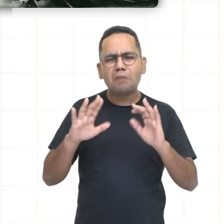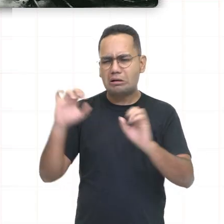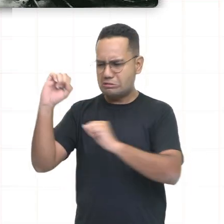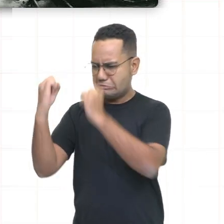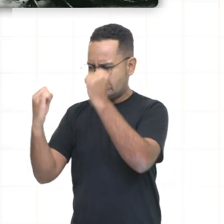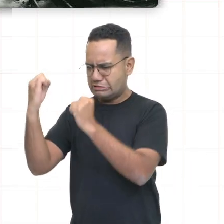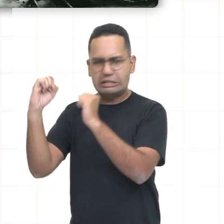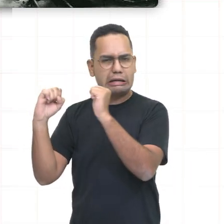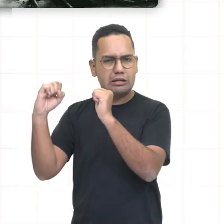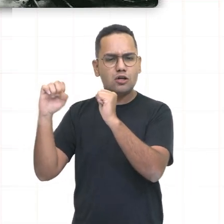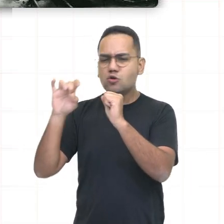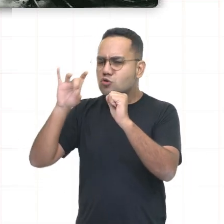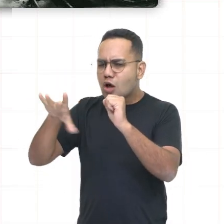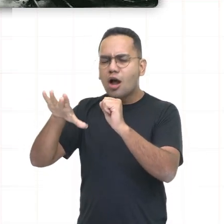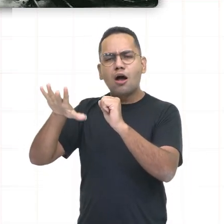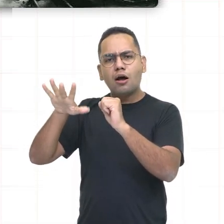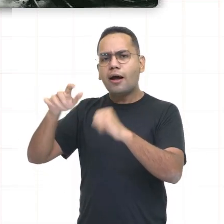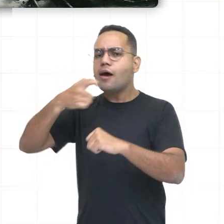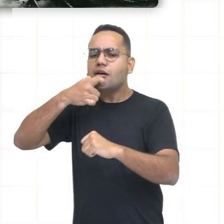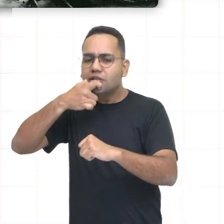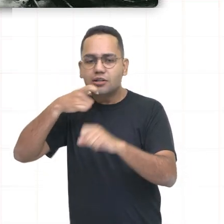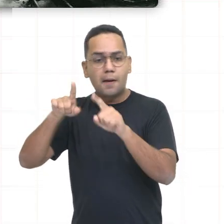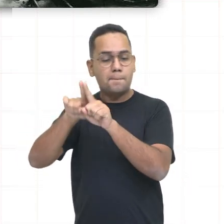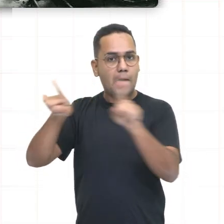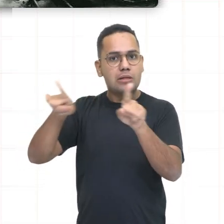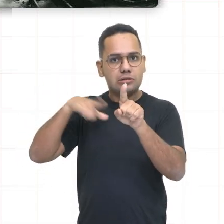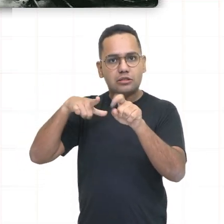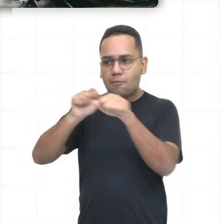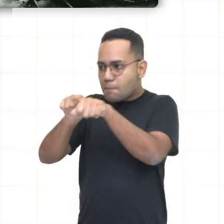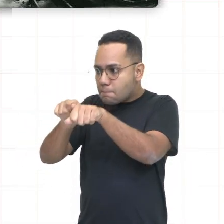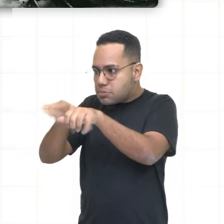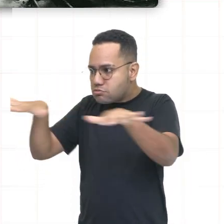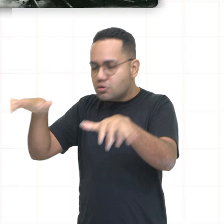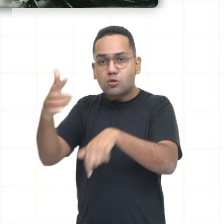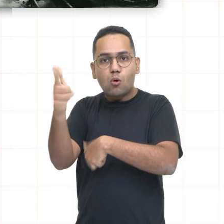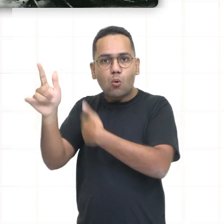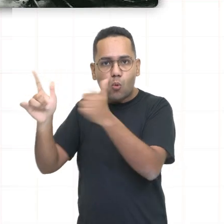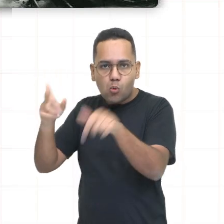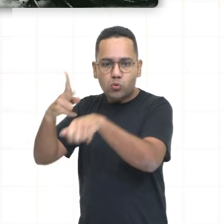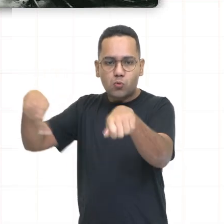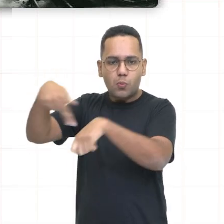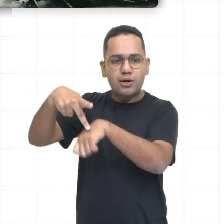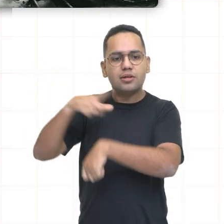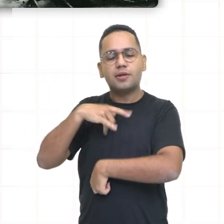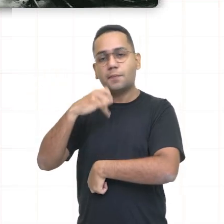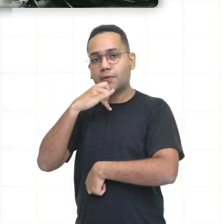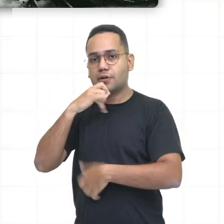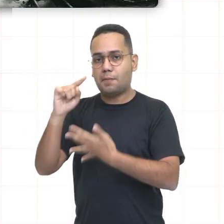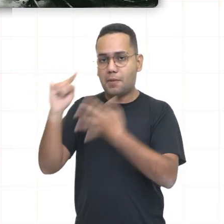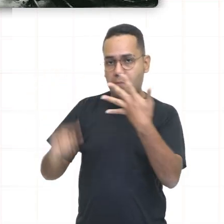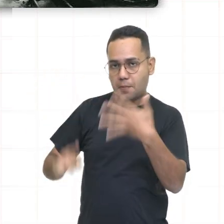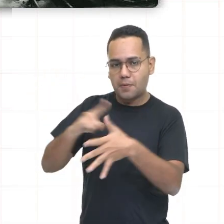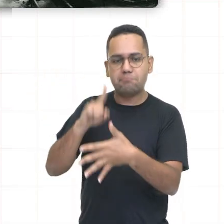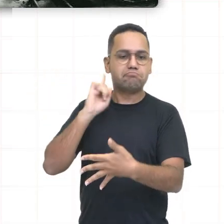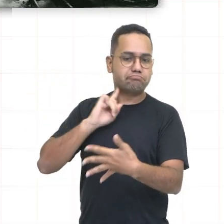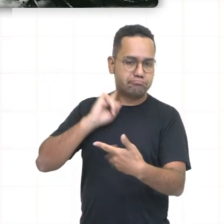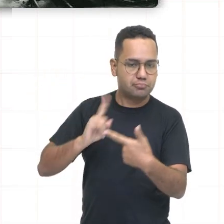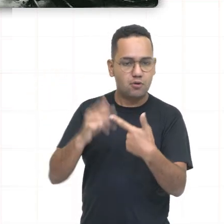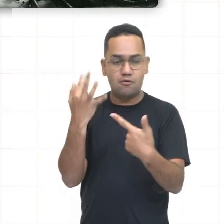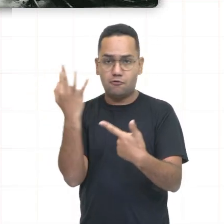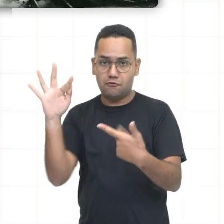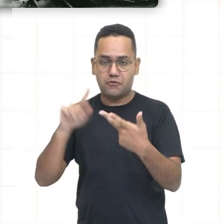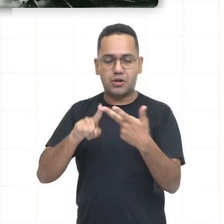à Inglaterra, expandiu-se para outros países como Estados Unidos, França, Rússia, Japão e Alemanha, que a gente está falando sobre